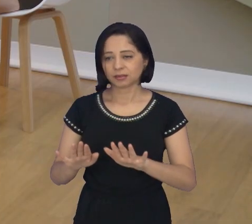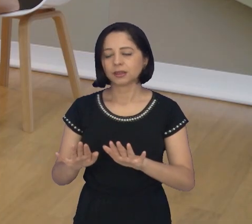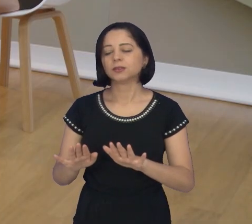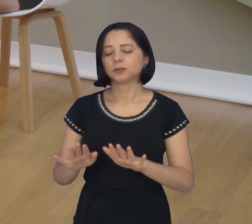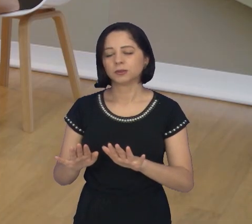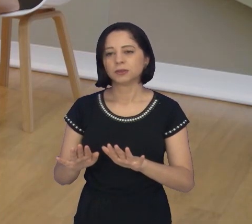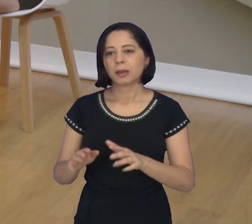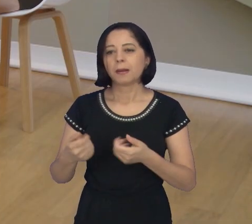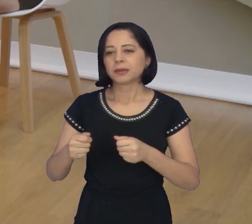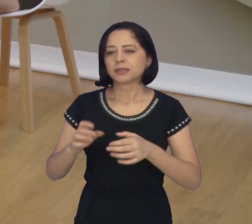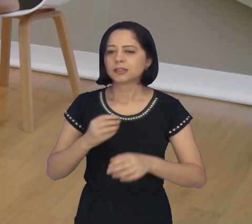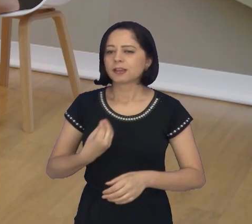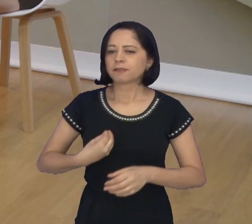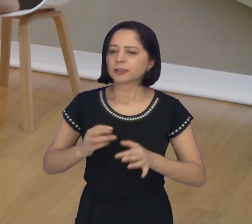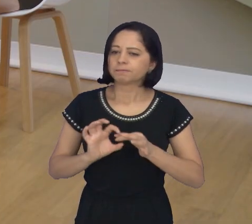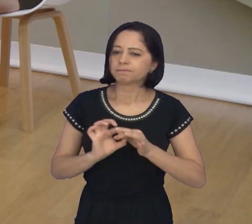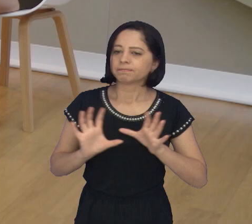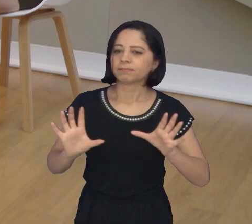permitir.